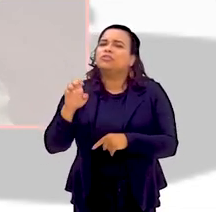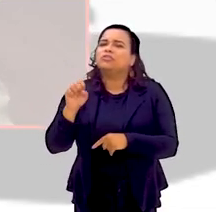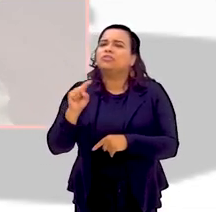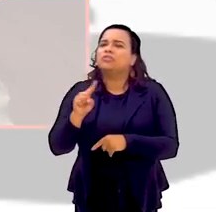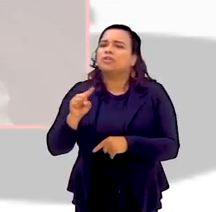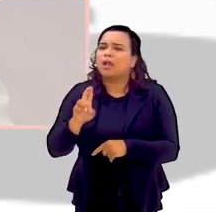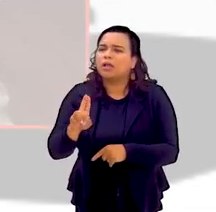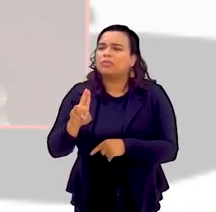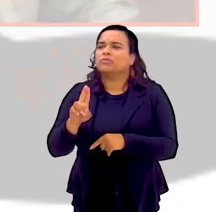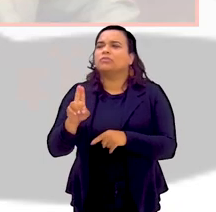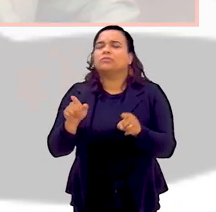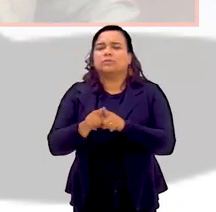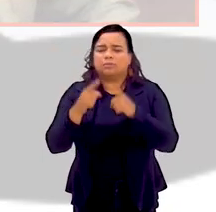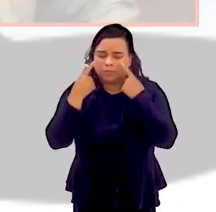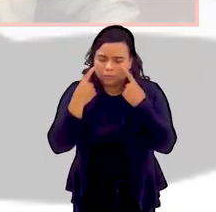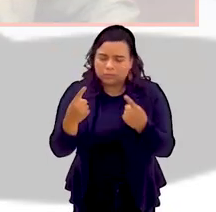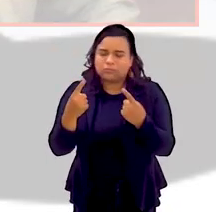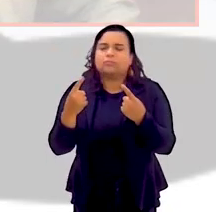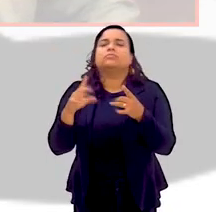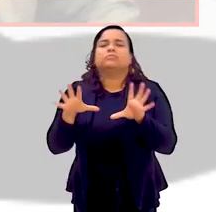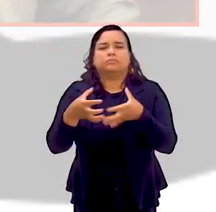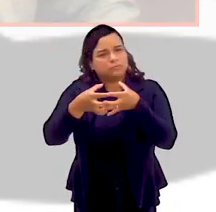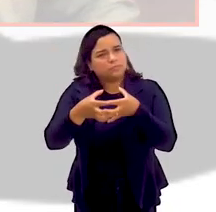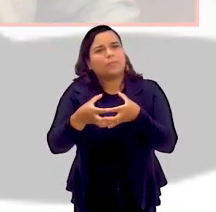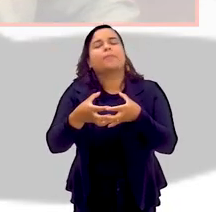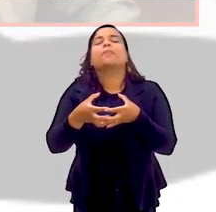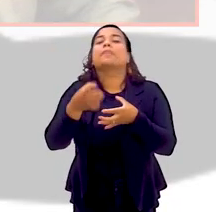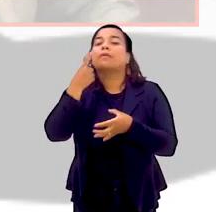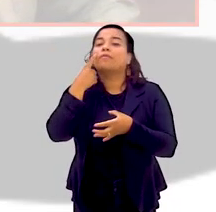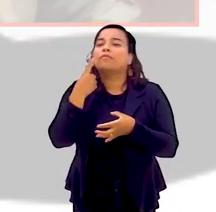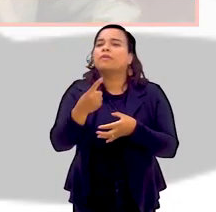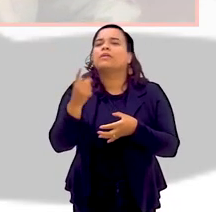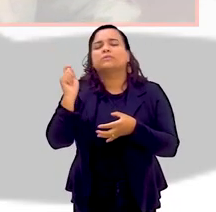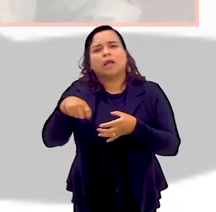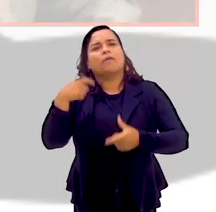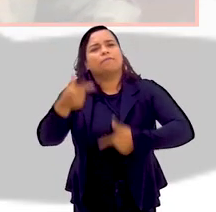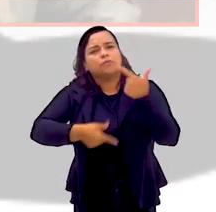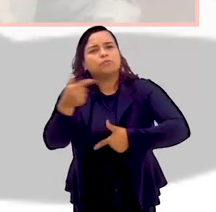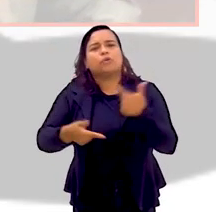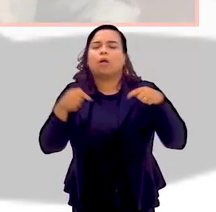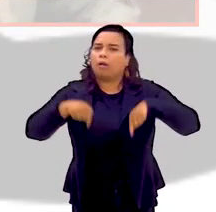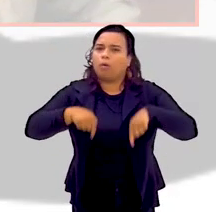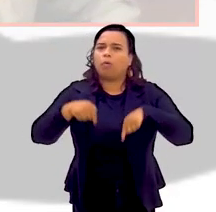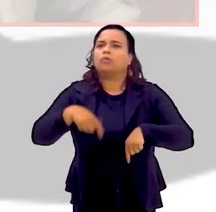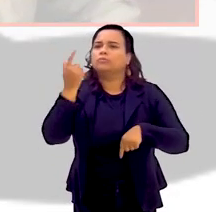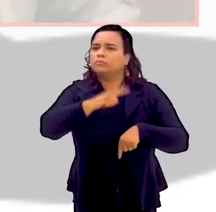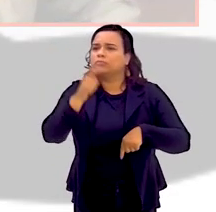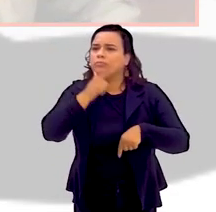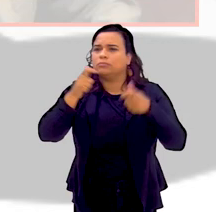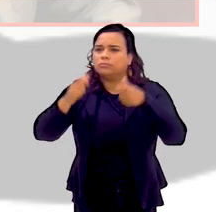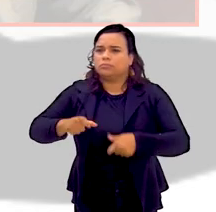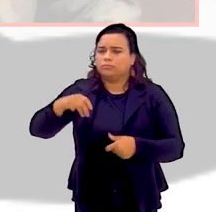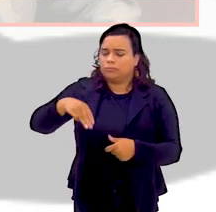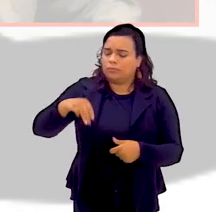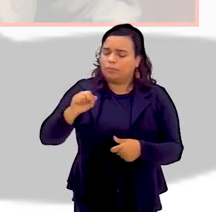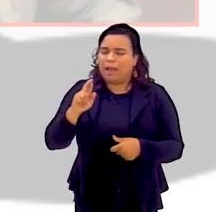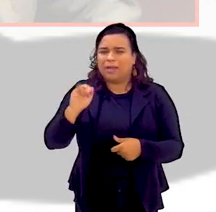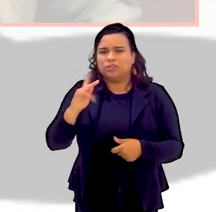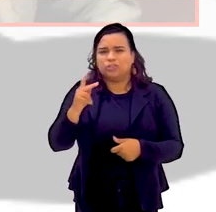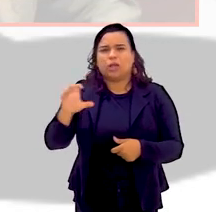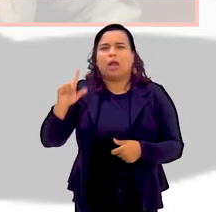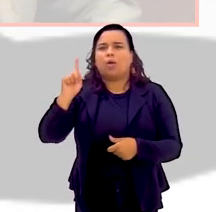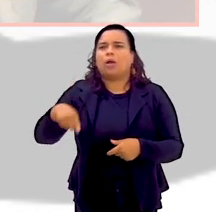Facerj, assumindo a presença do Conselho Deliberativo, vai passar a estar funcionando hoje na Marechal Câmara, no